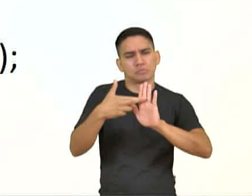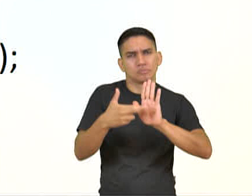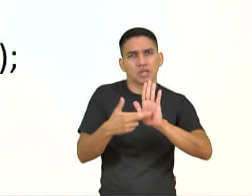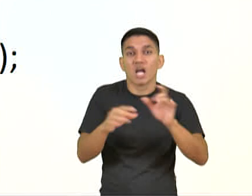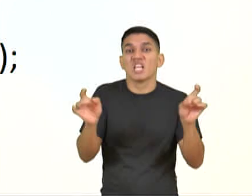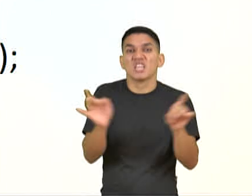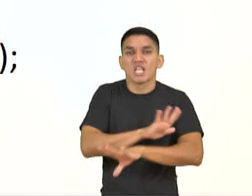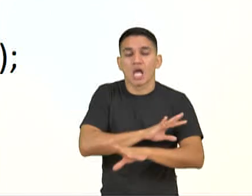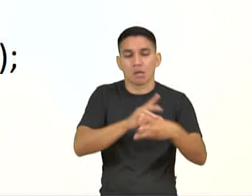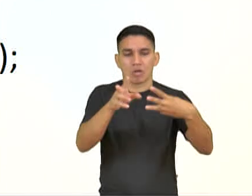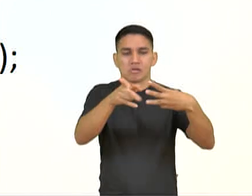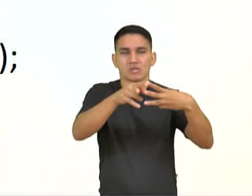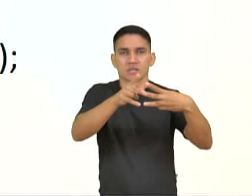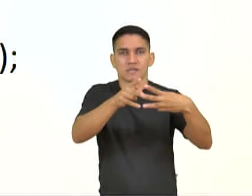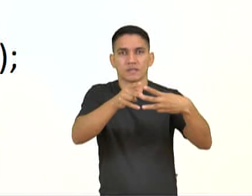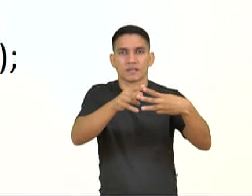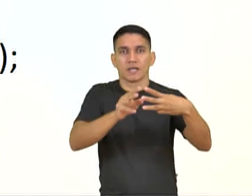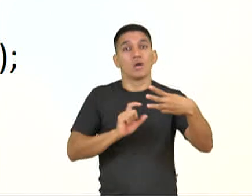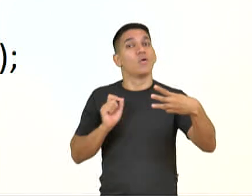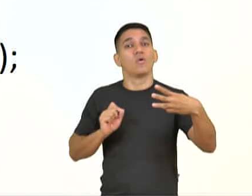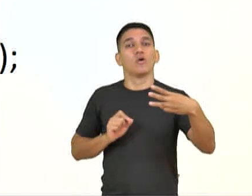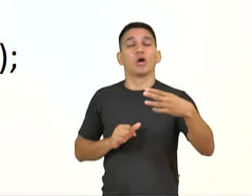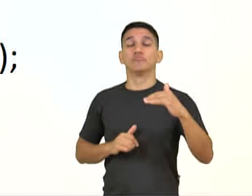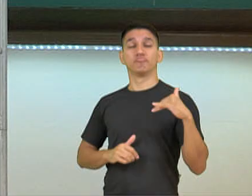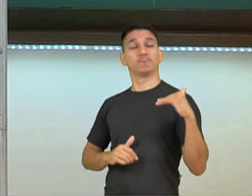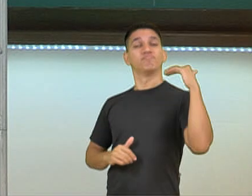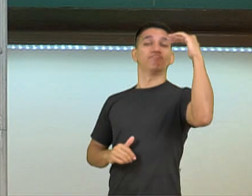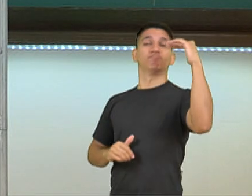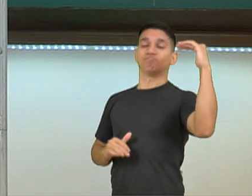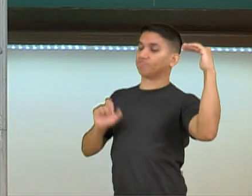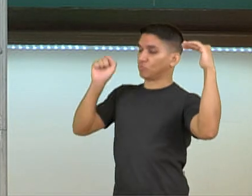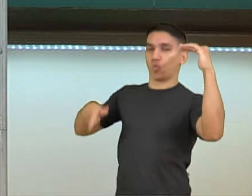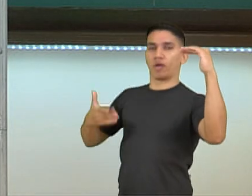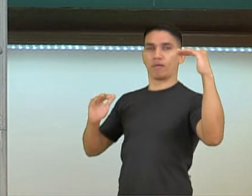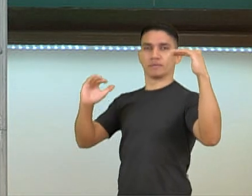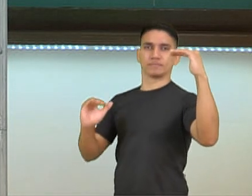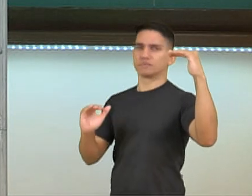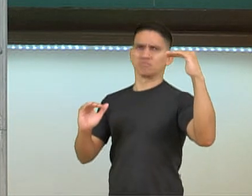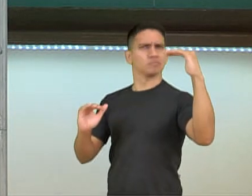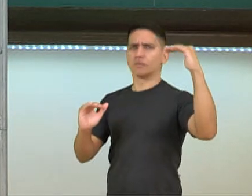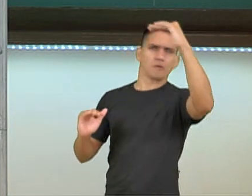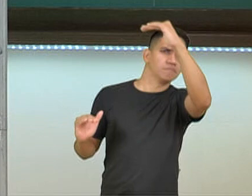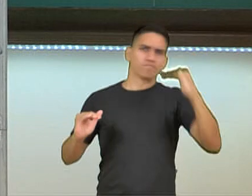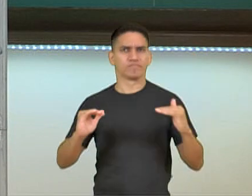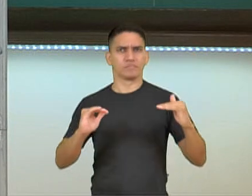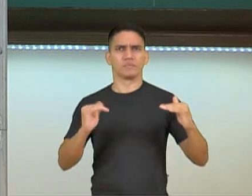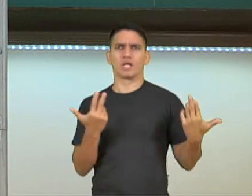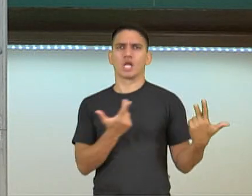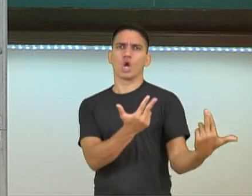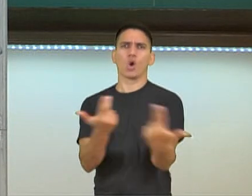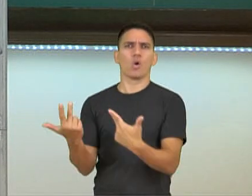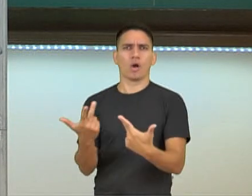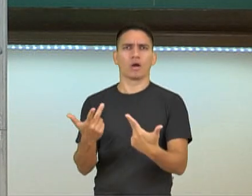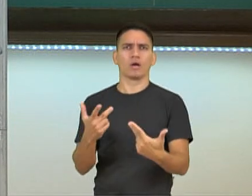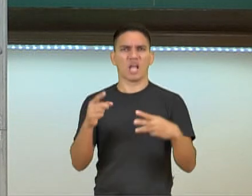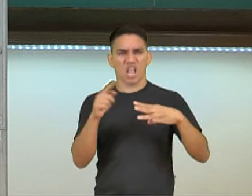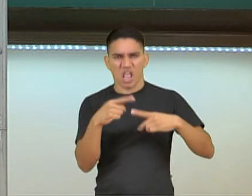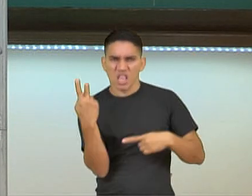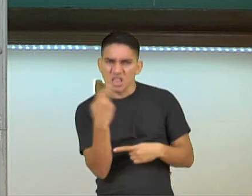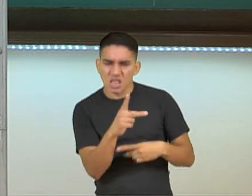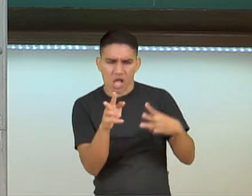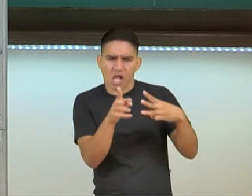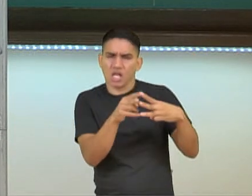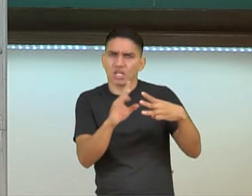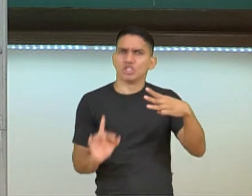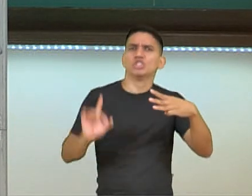dos privilégios do clero e da nobreza. Ou seja, aqueles direitos, né, a mais que o